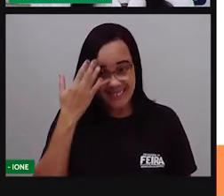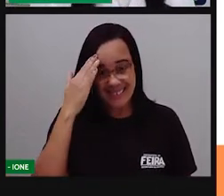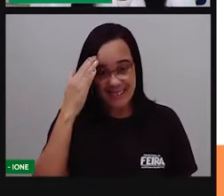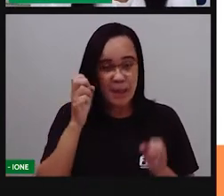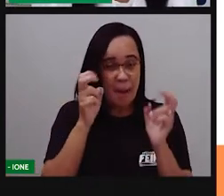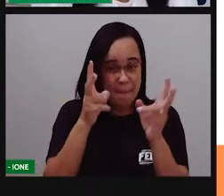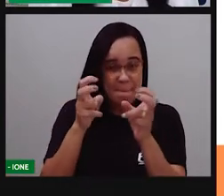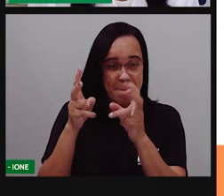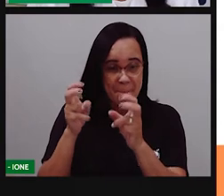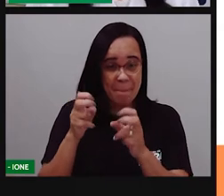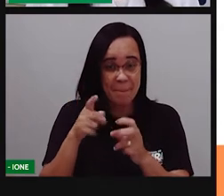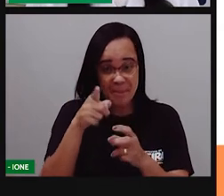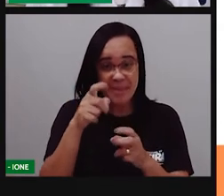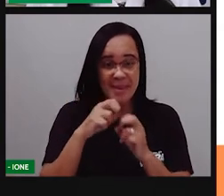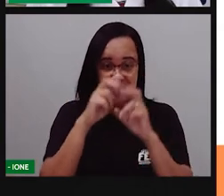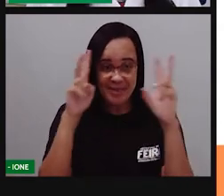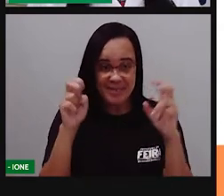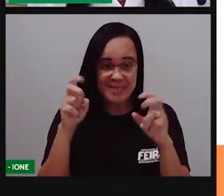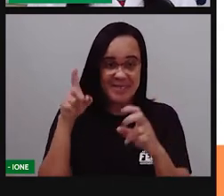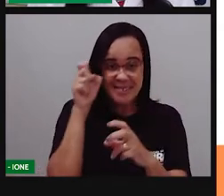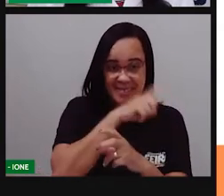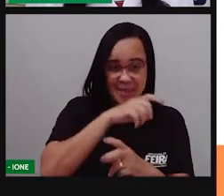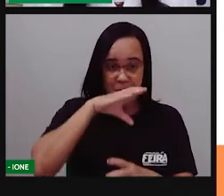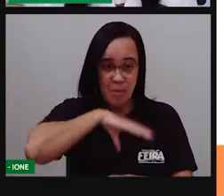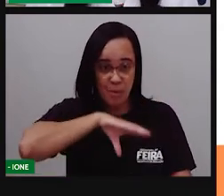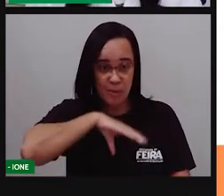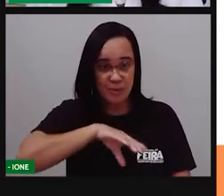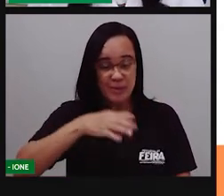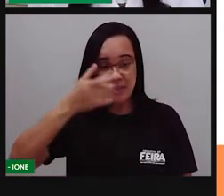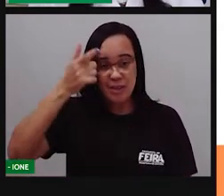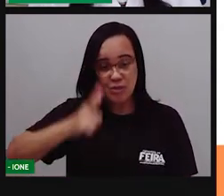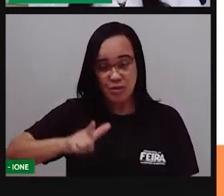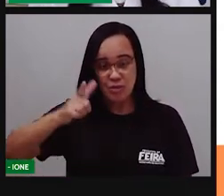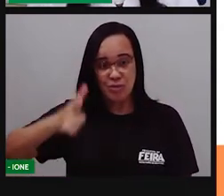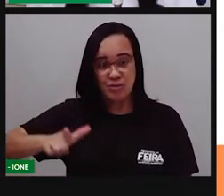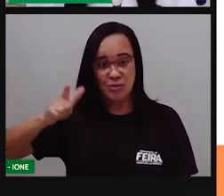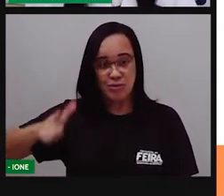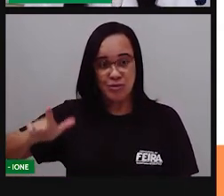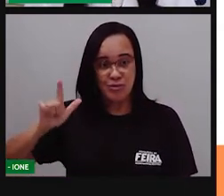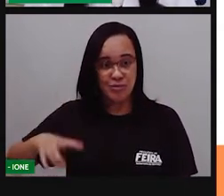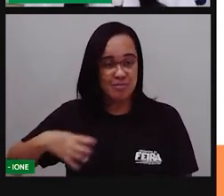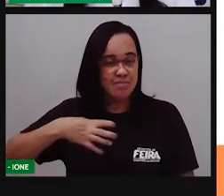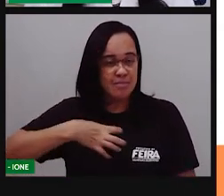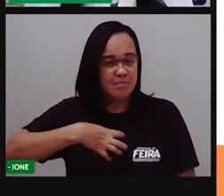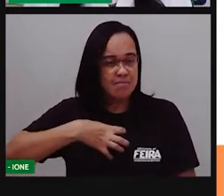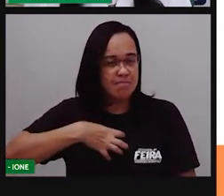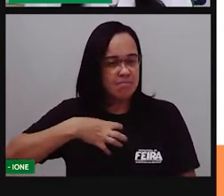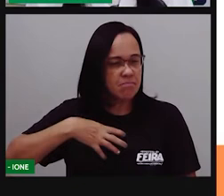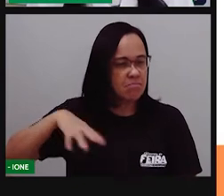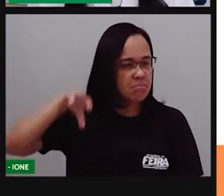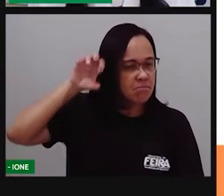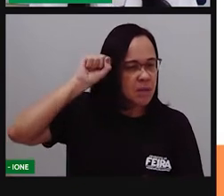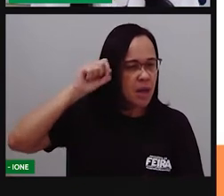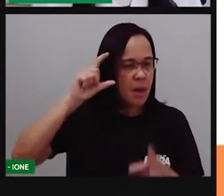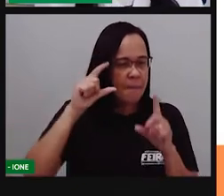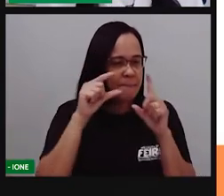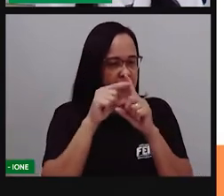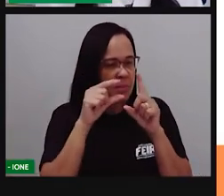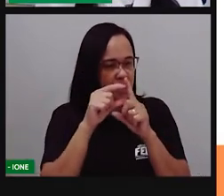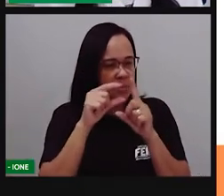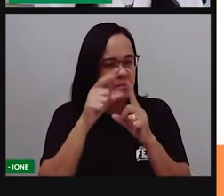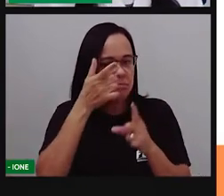E aí percebeu que nesse trabalho a repetição de um som a repetição de